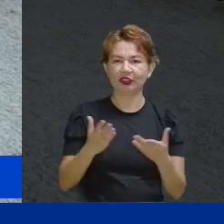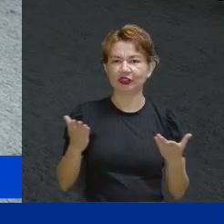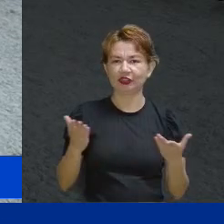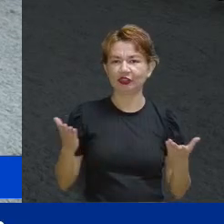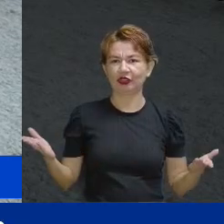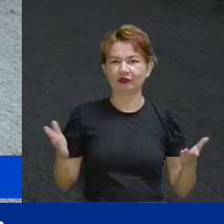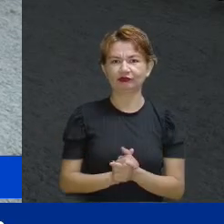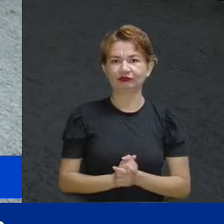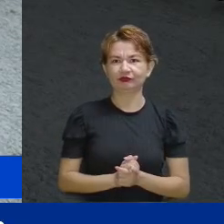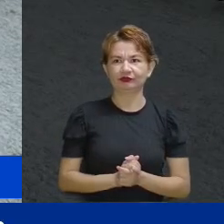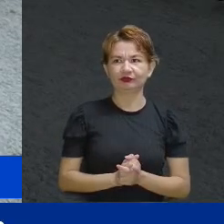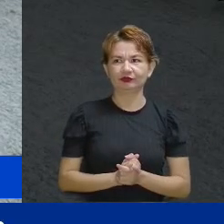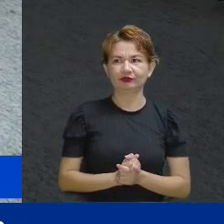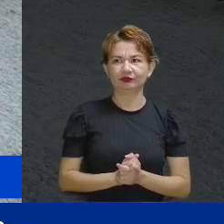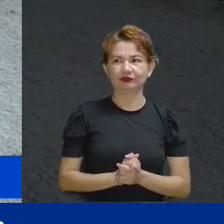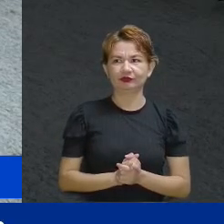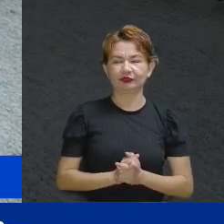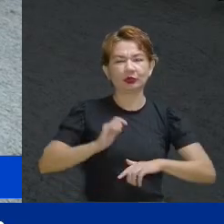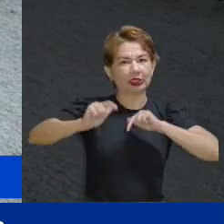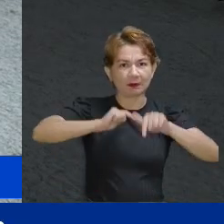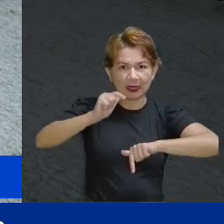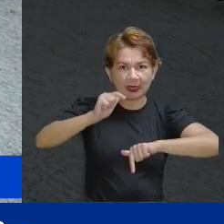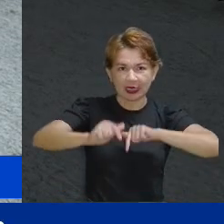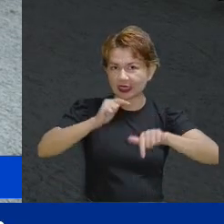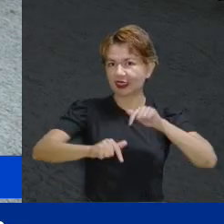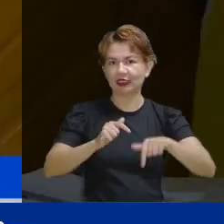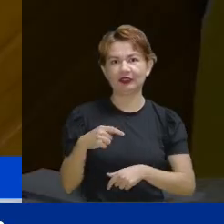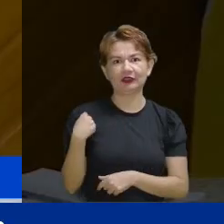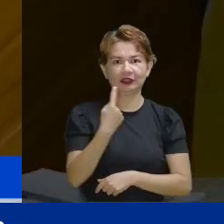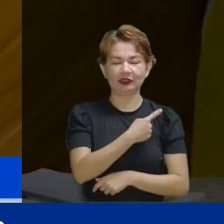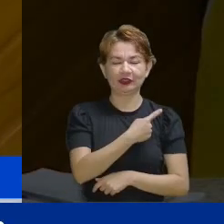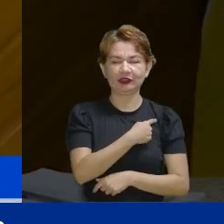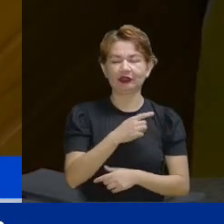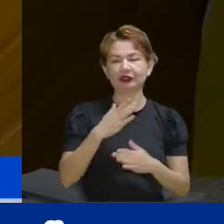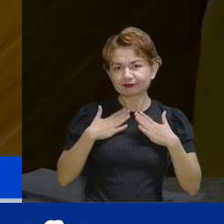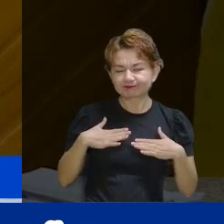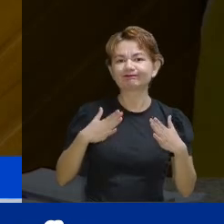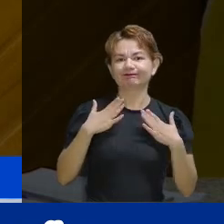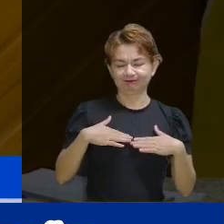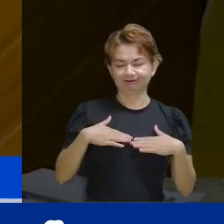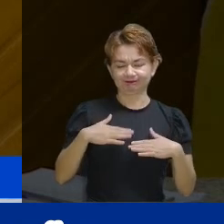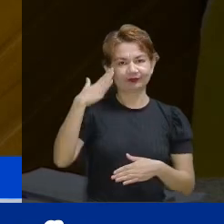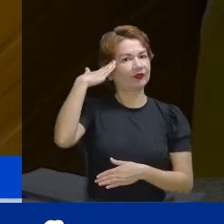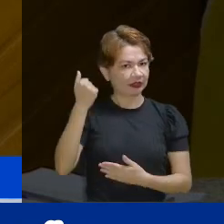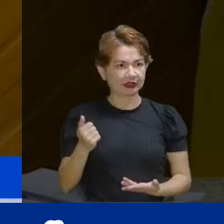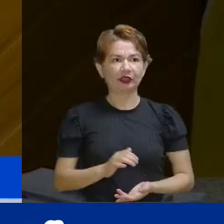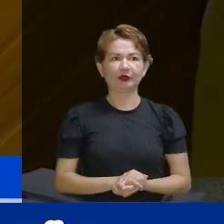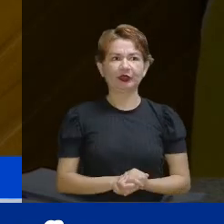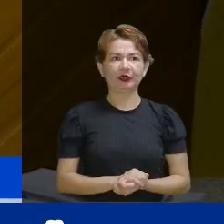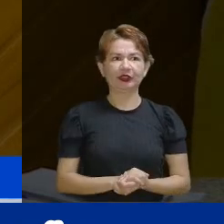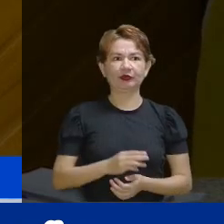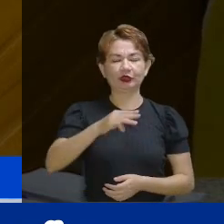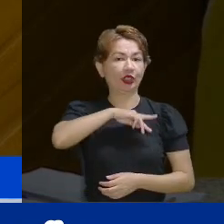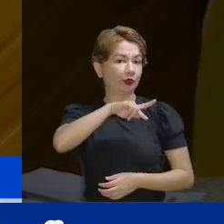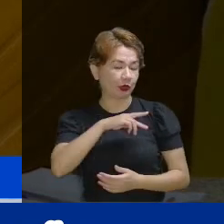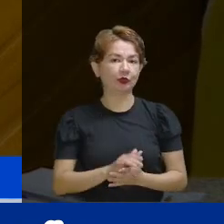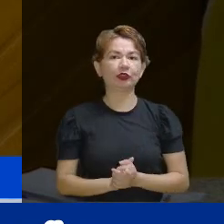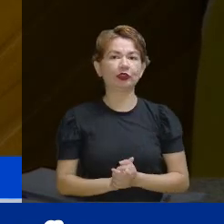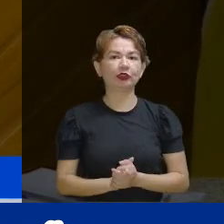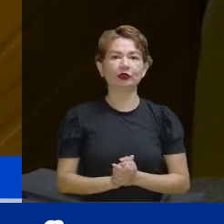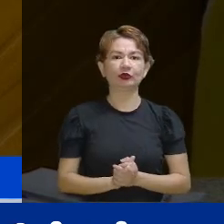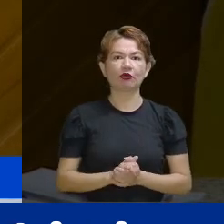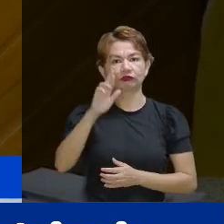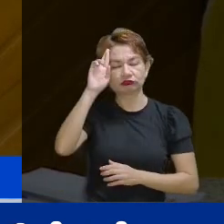assim, a sua forma de atuar nos deixa muito tranquilos, porque sabemos que o Ministério Público, como titular